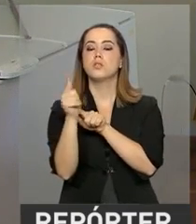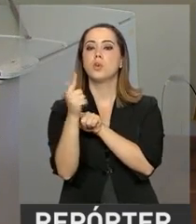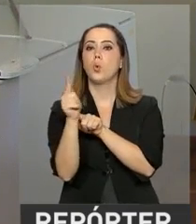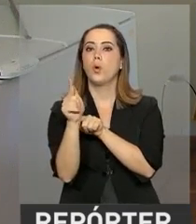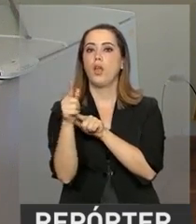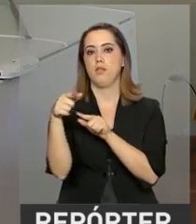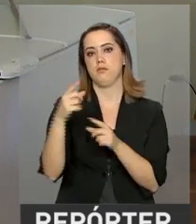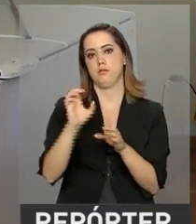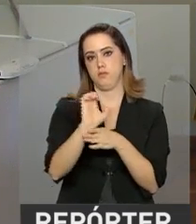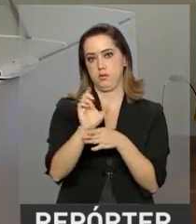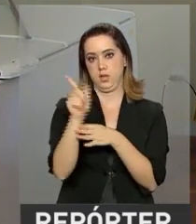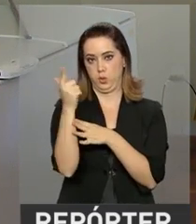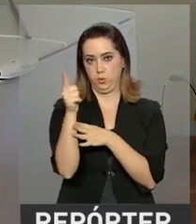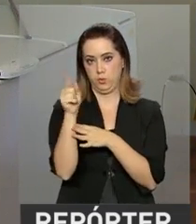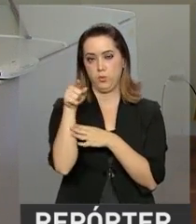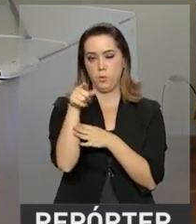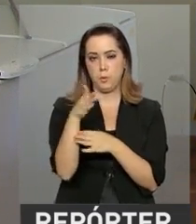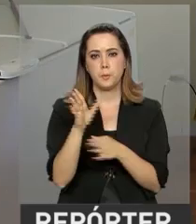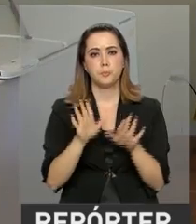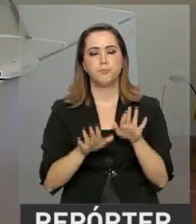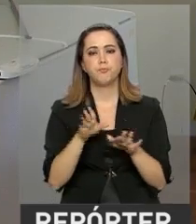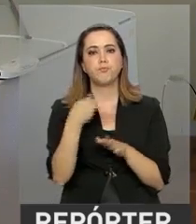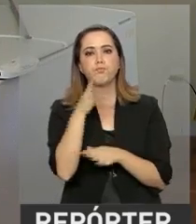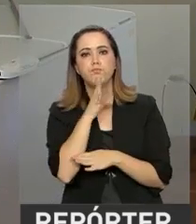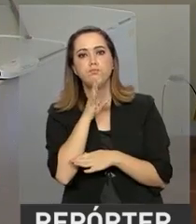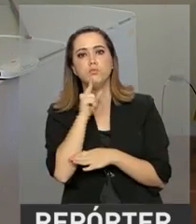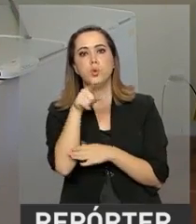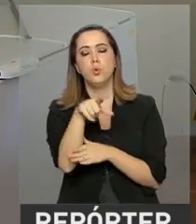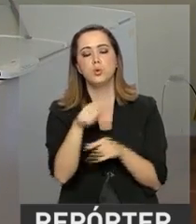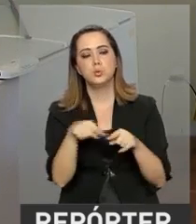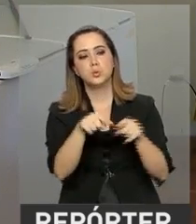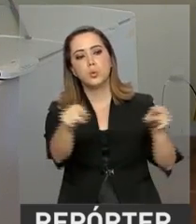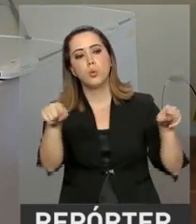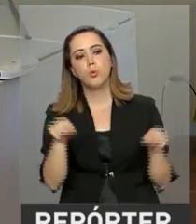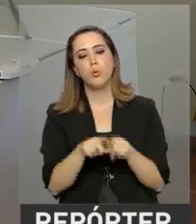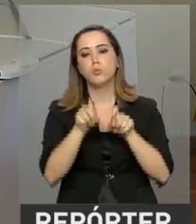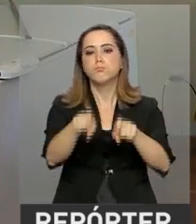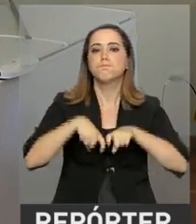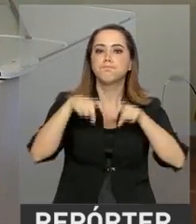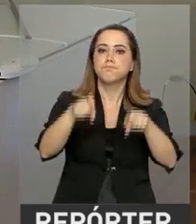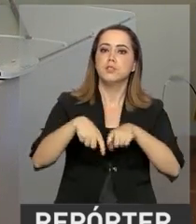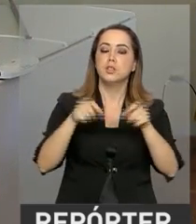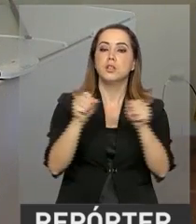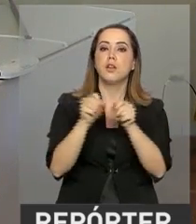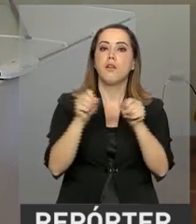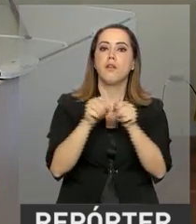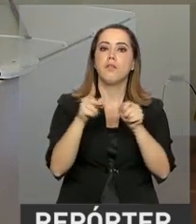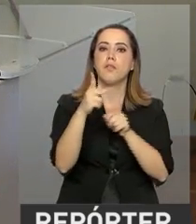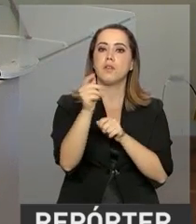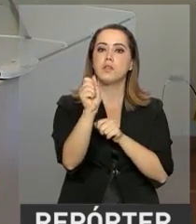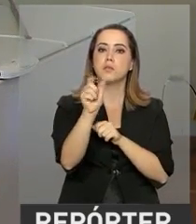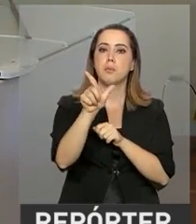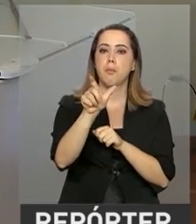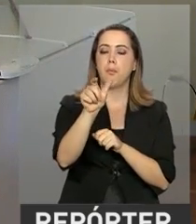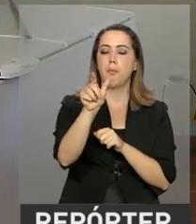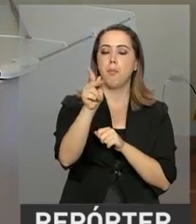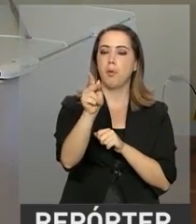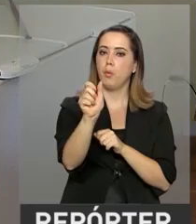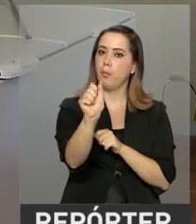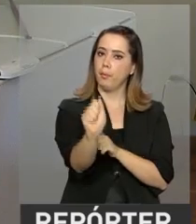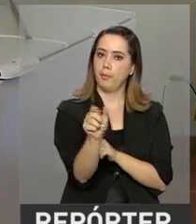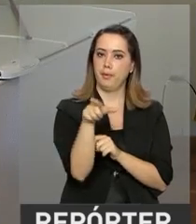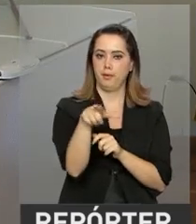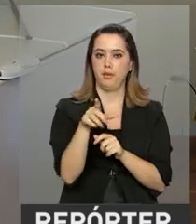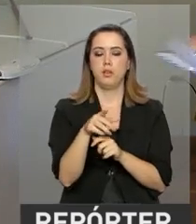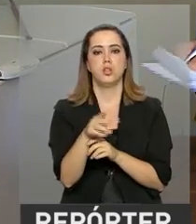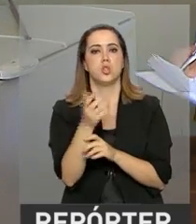Brasília. Viemos conhecer a experiência dos assentados na produção de polpas de frutas. Eles criaram uma cooperativa para viabilizar o